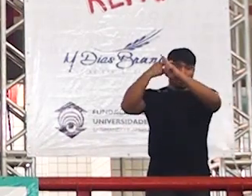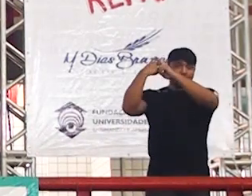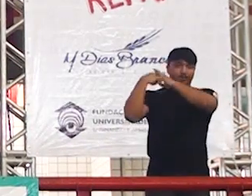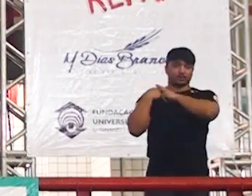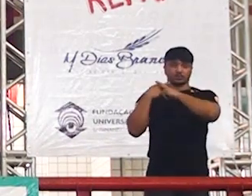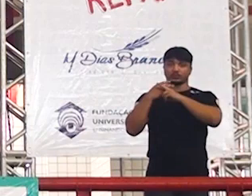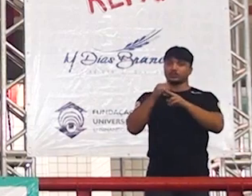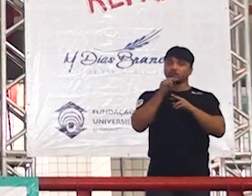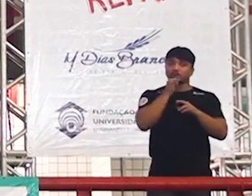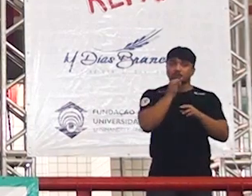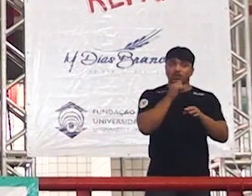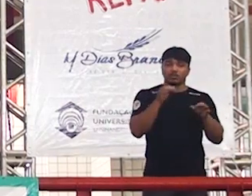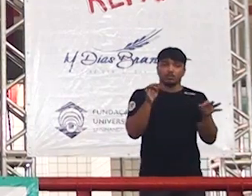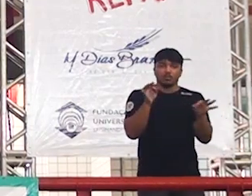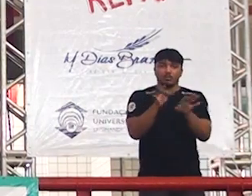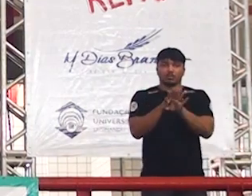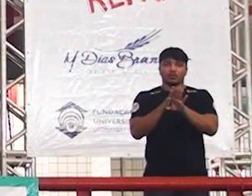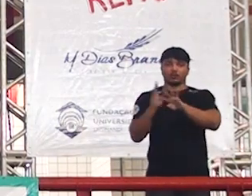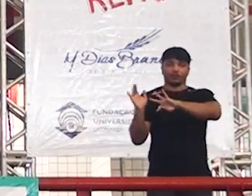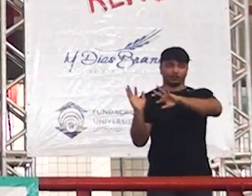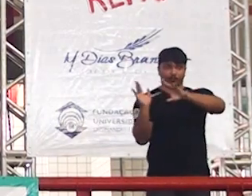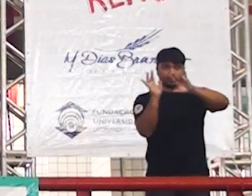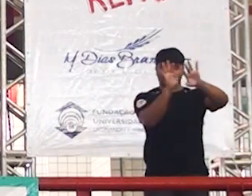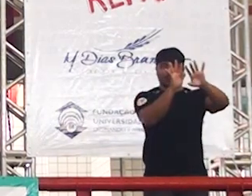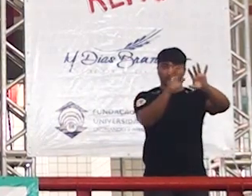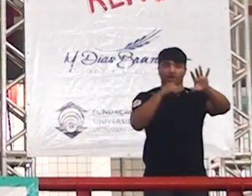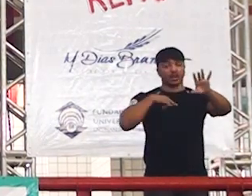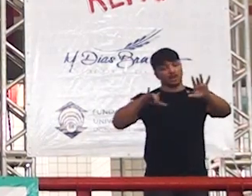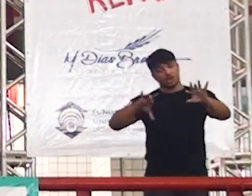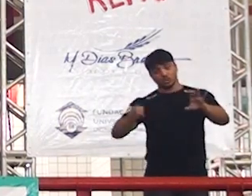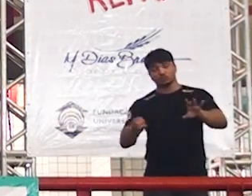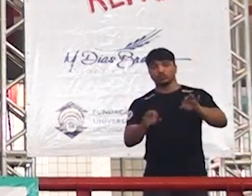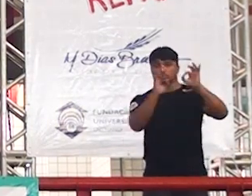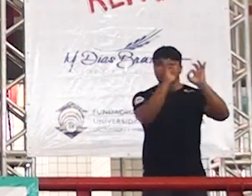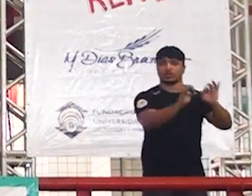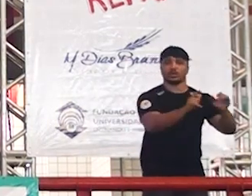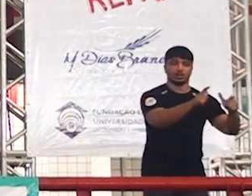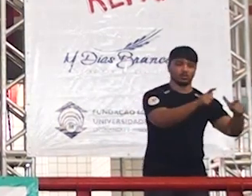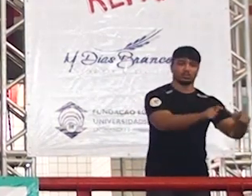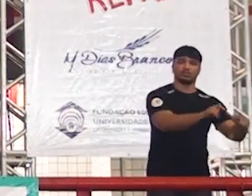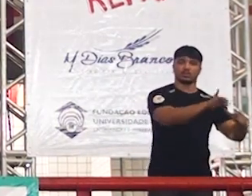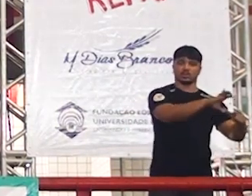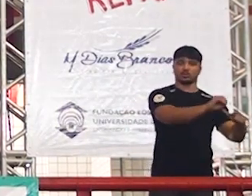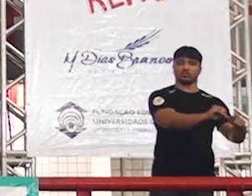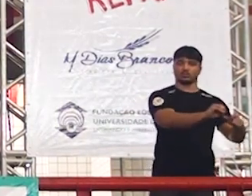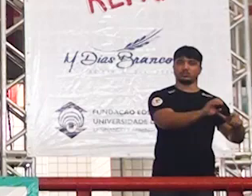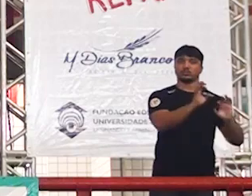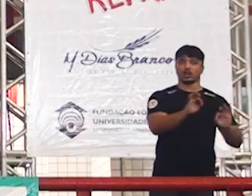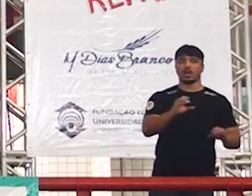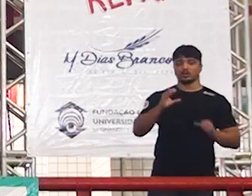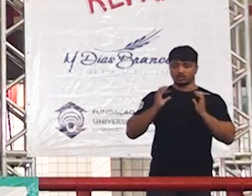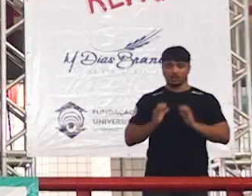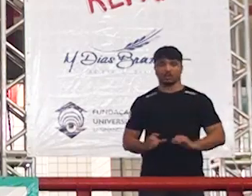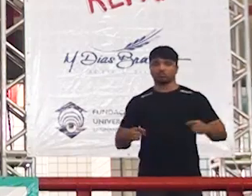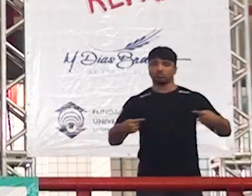gente sai de um evento desse, pegar o nosso lixinho, pessoal, e jogar numa lixeira. Isso é ser cidadão.